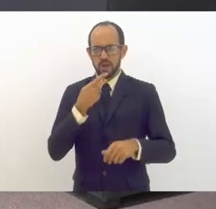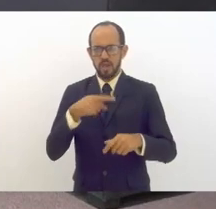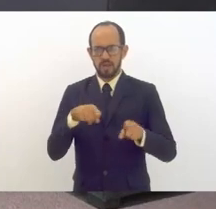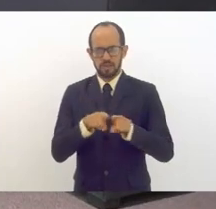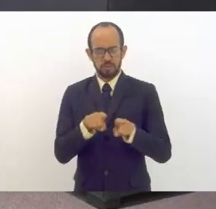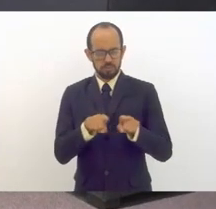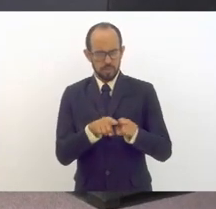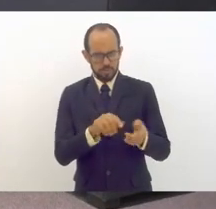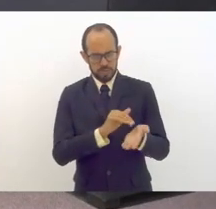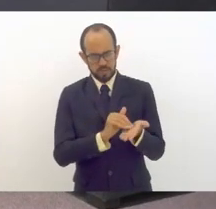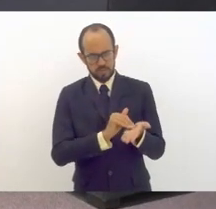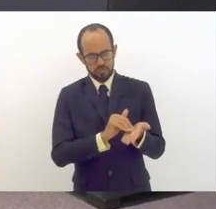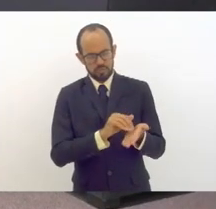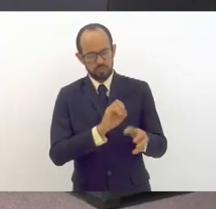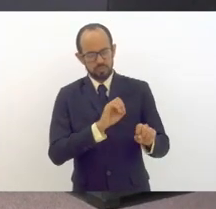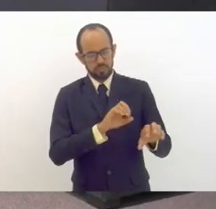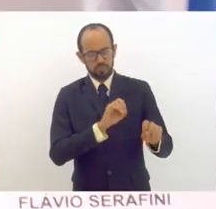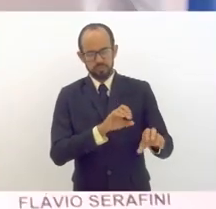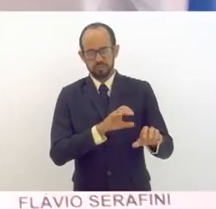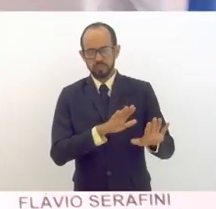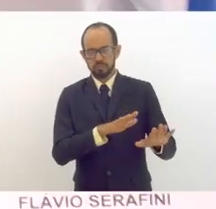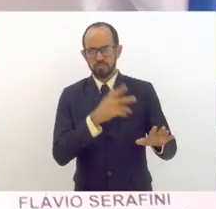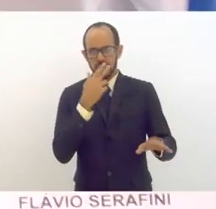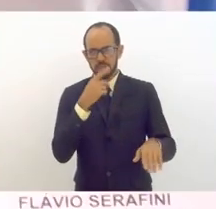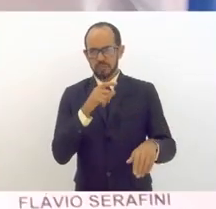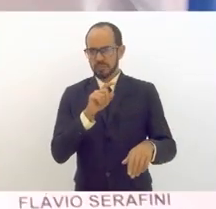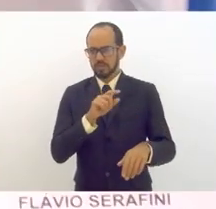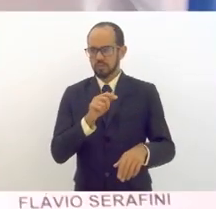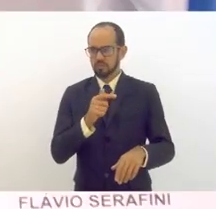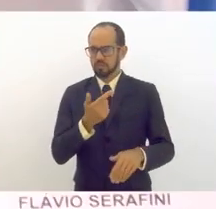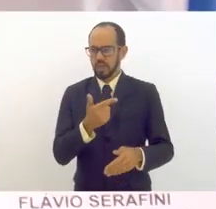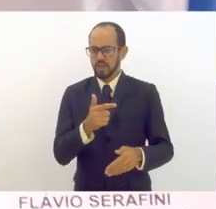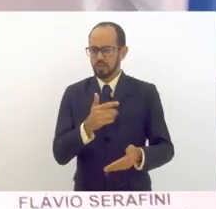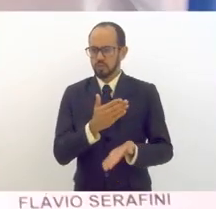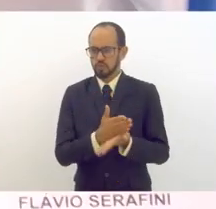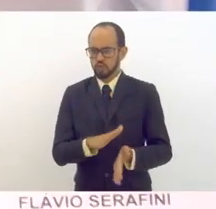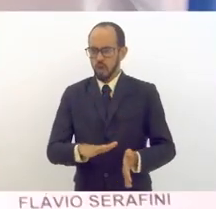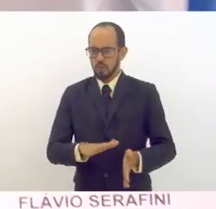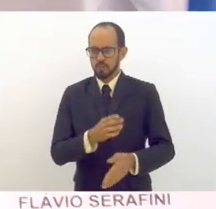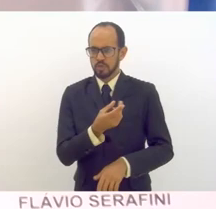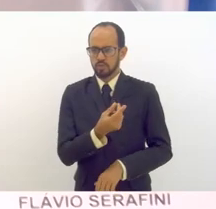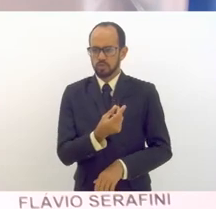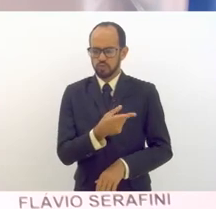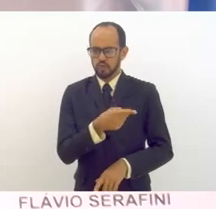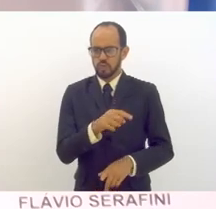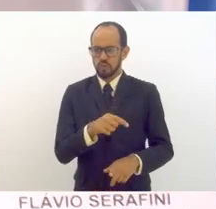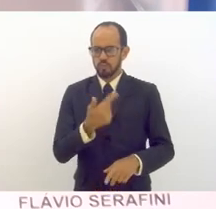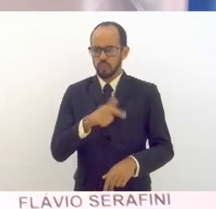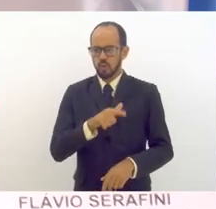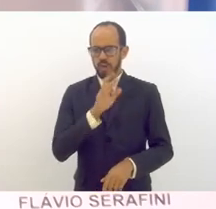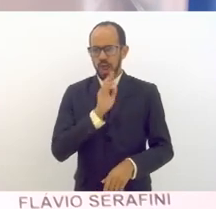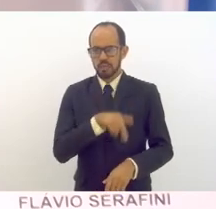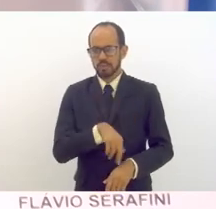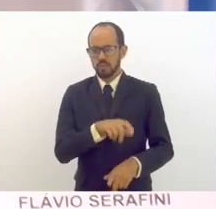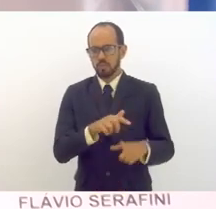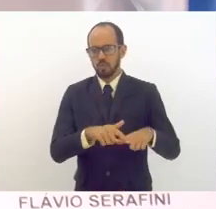também, né, o que parece a gente não vai ter a sobra do Fundeb, dentre outras razões, porque a Seduc